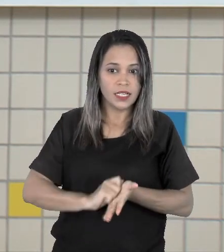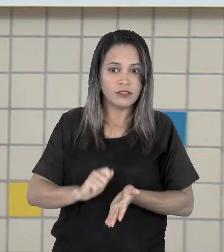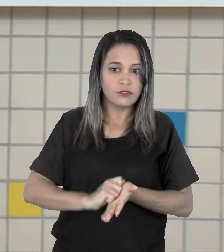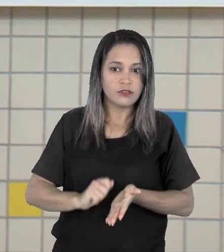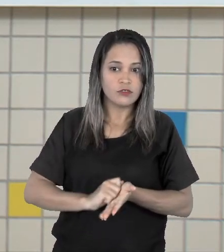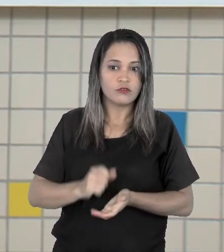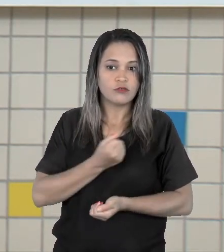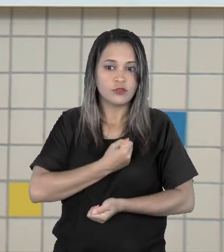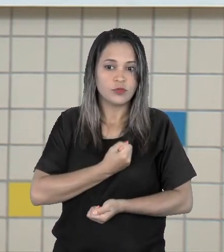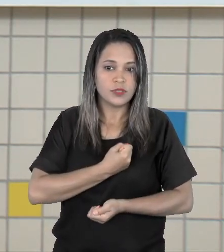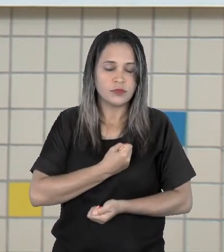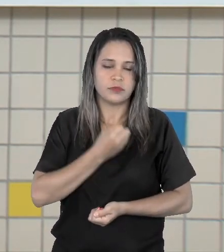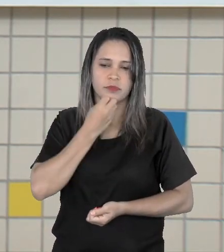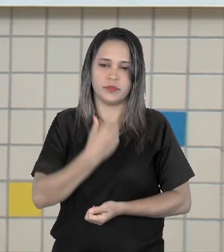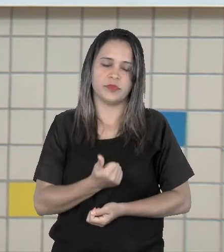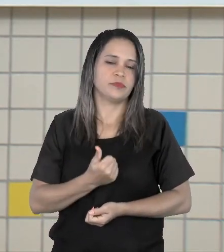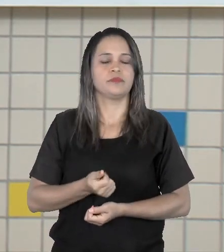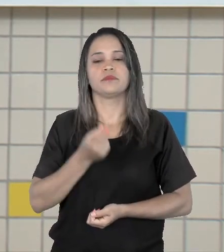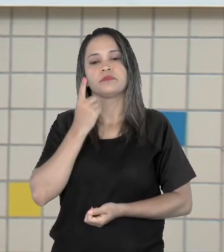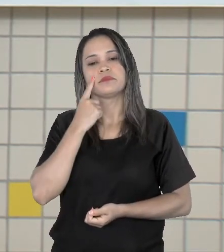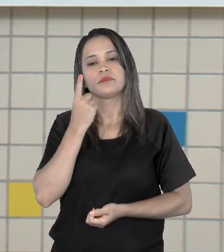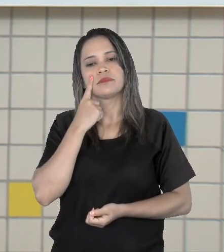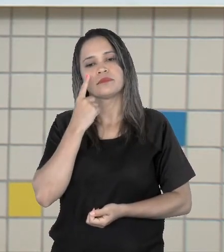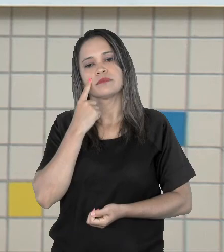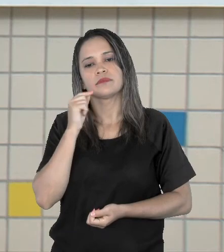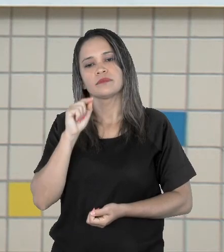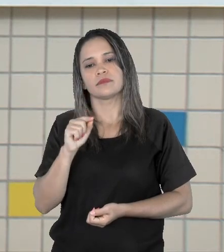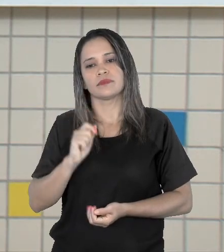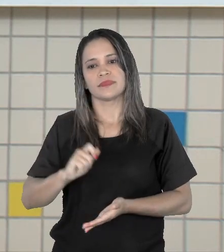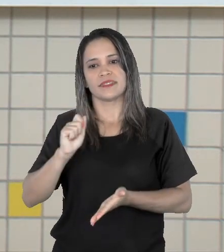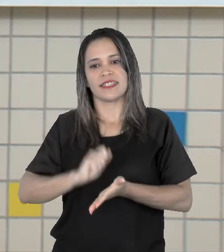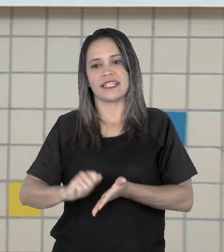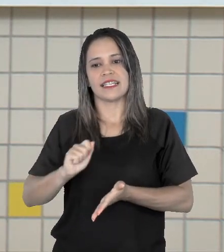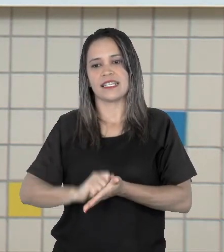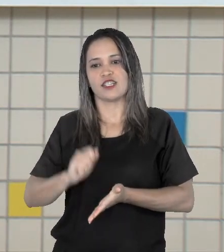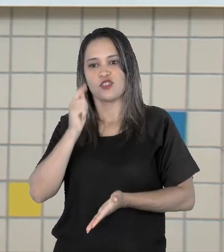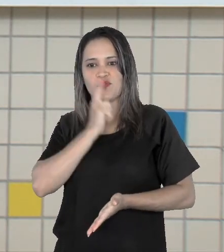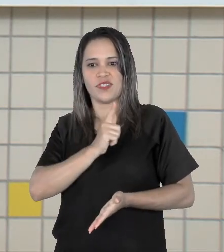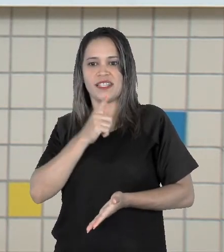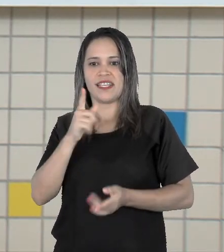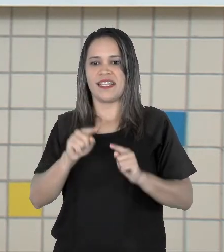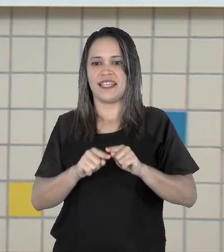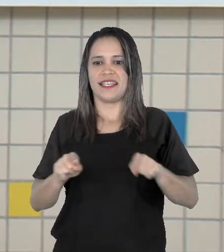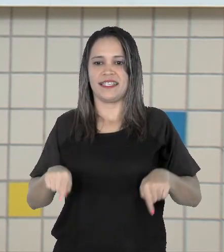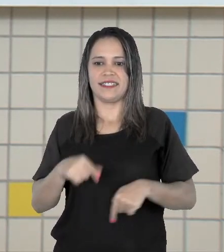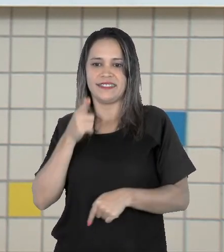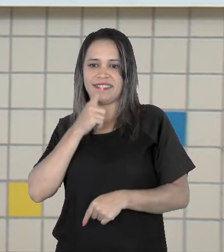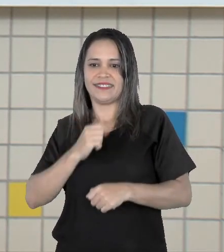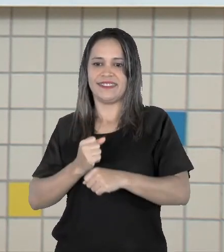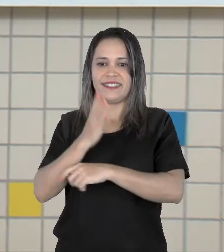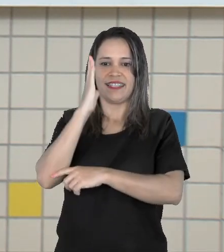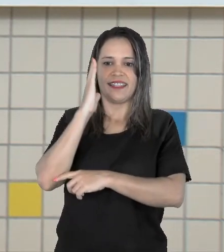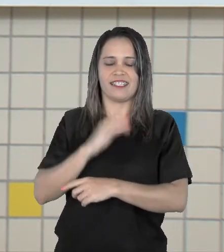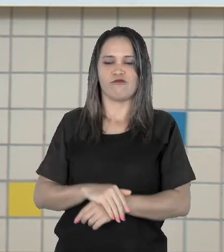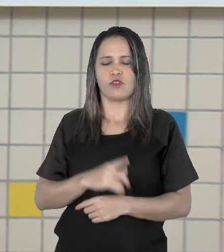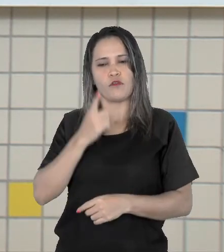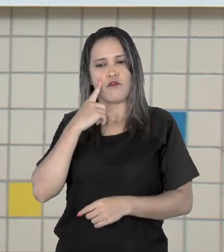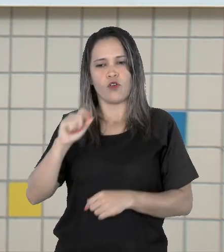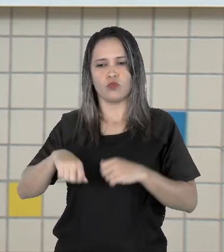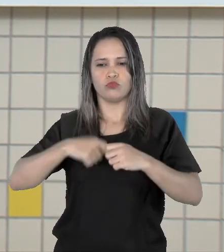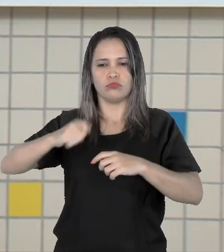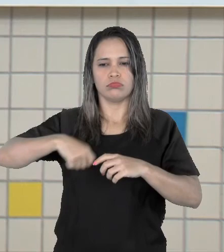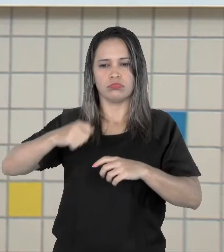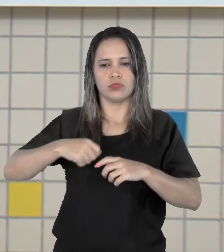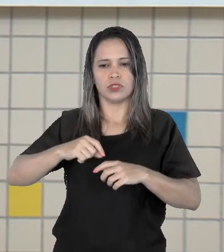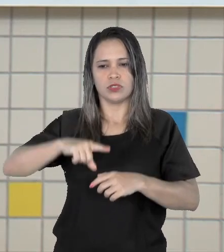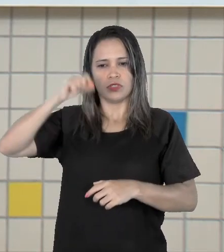números? Bom, vamos ver se você vai bingar aí na sua cartelinha. Eu vou sortear aqui um número e a gente vai ver